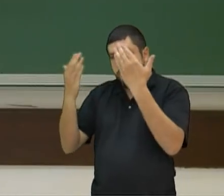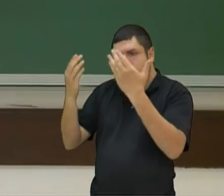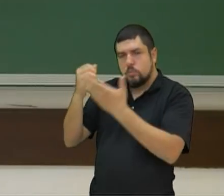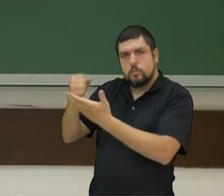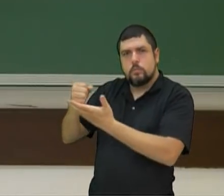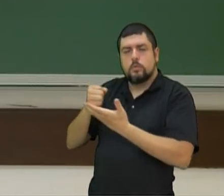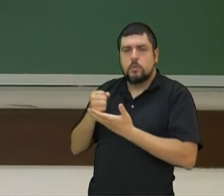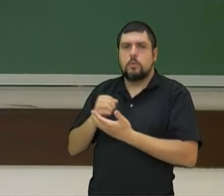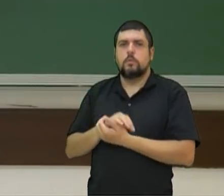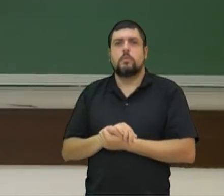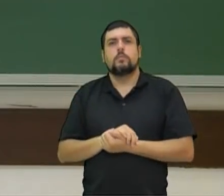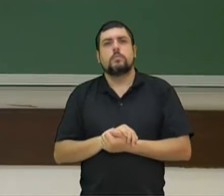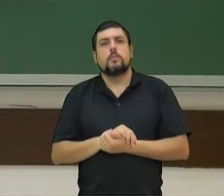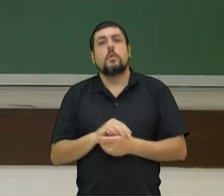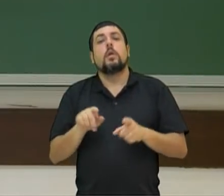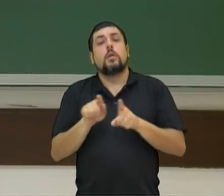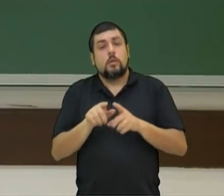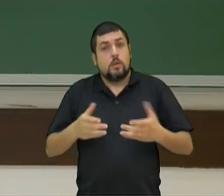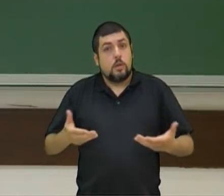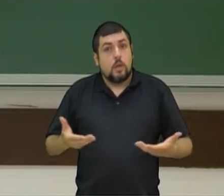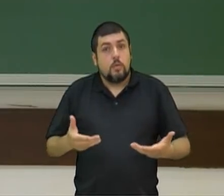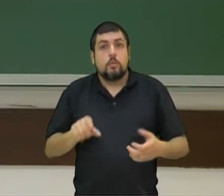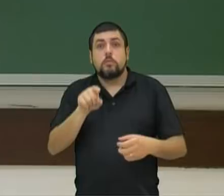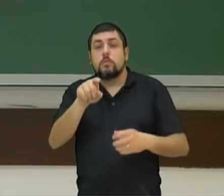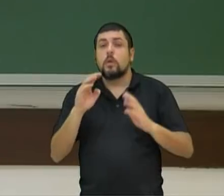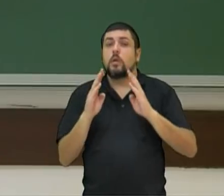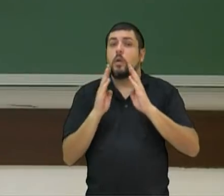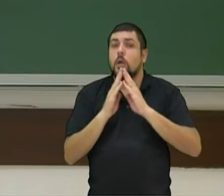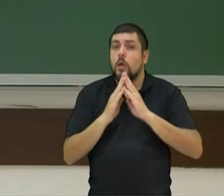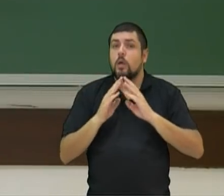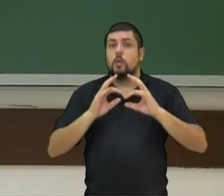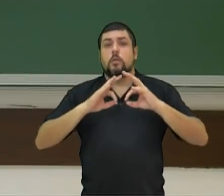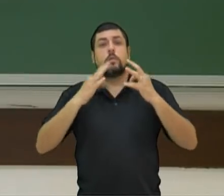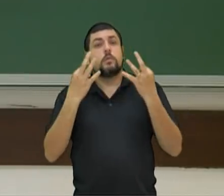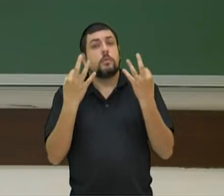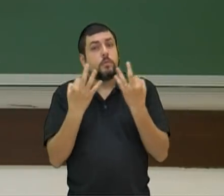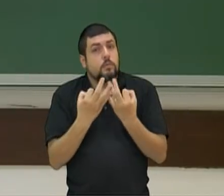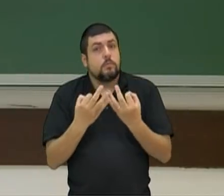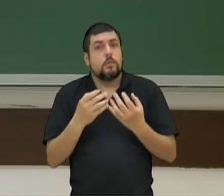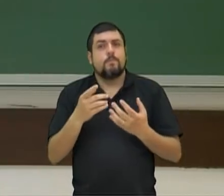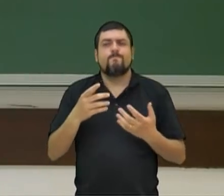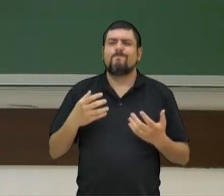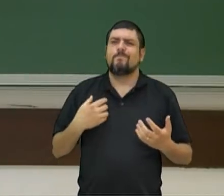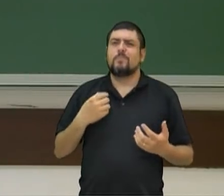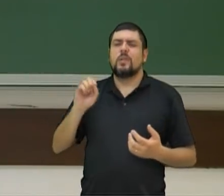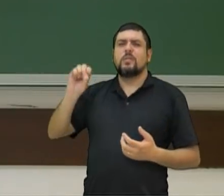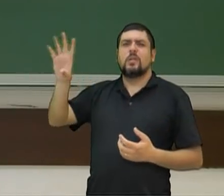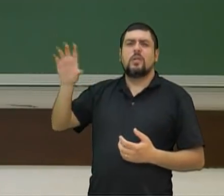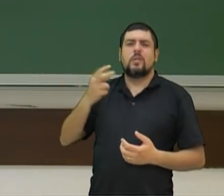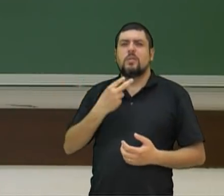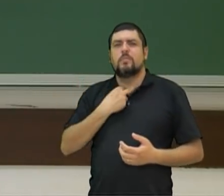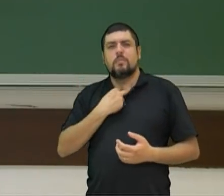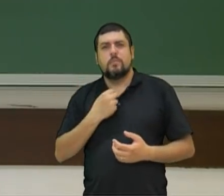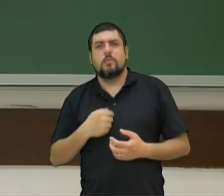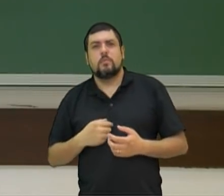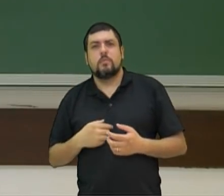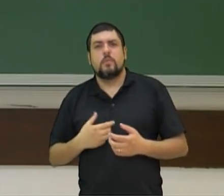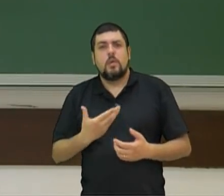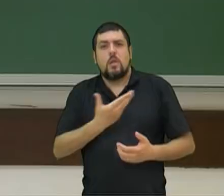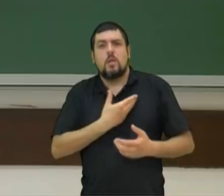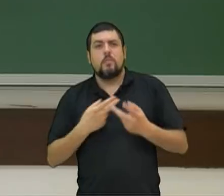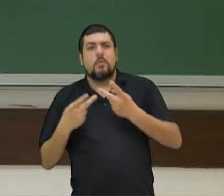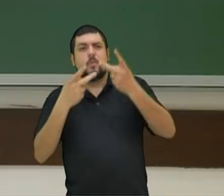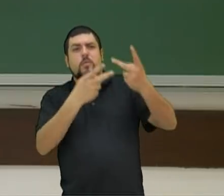estamos vivendo agora, né? Então, você em casa, com a sua família, não podendo sair, brincar, ver os amigos,